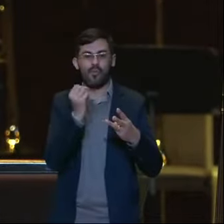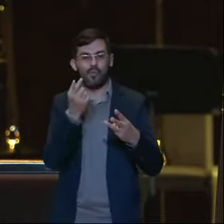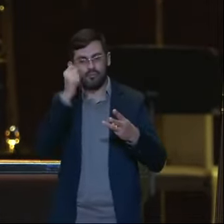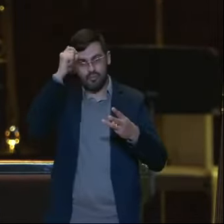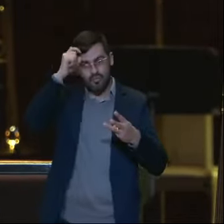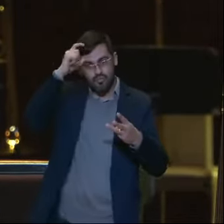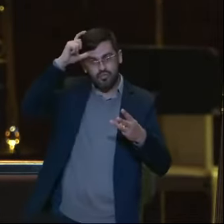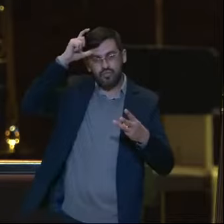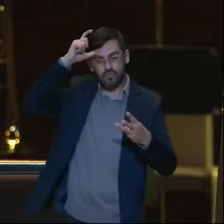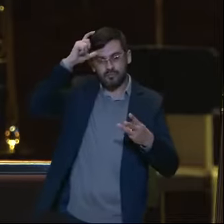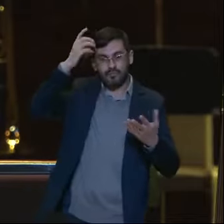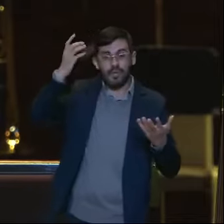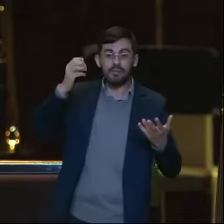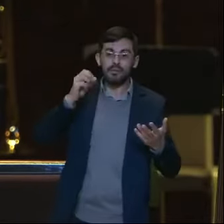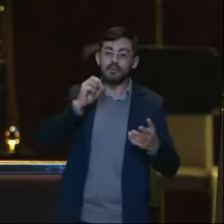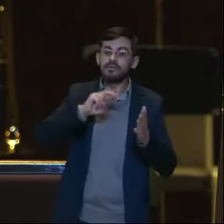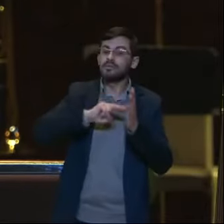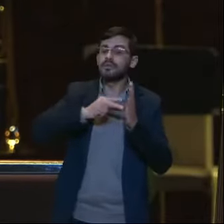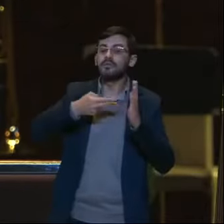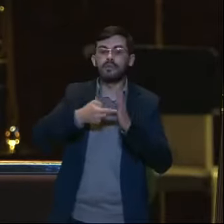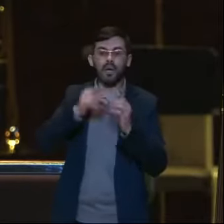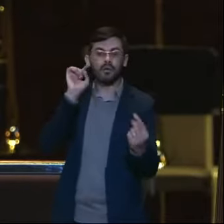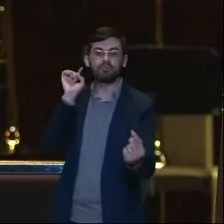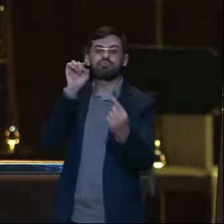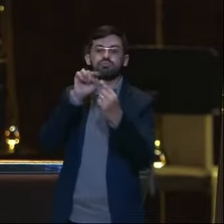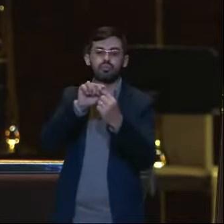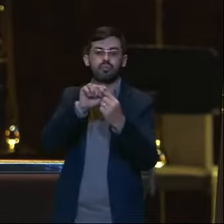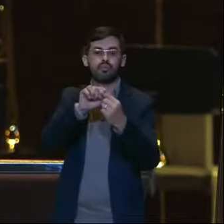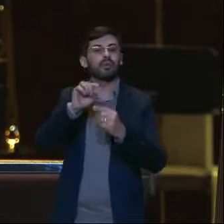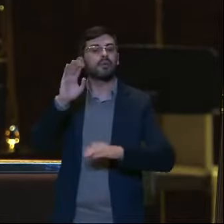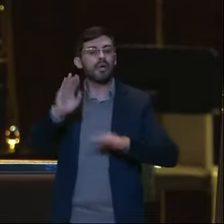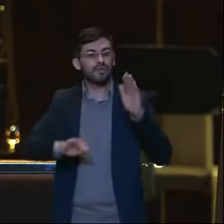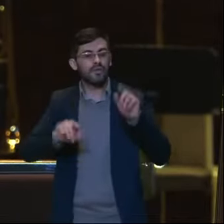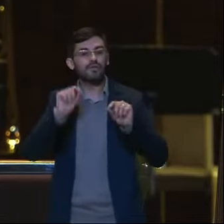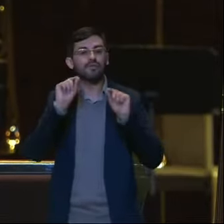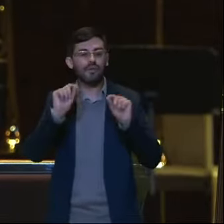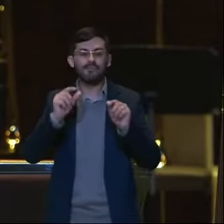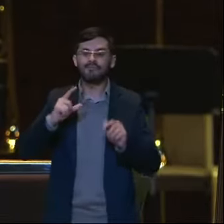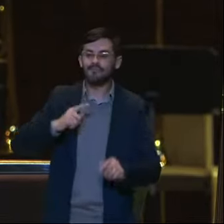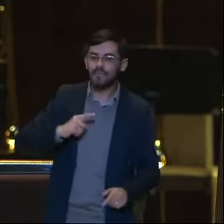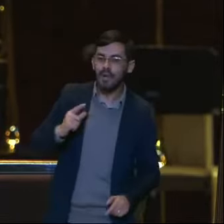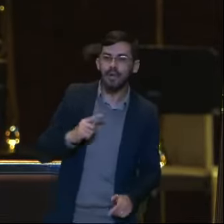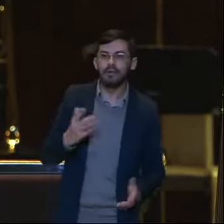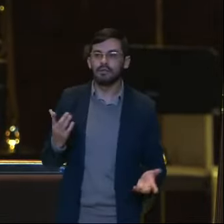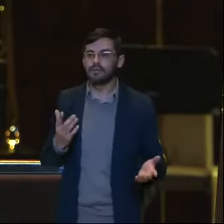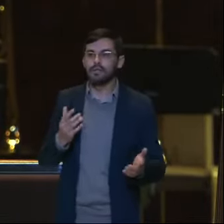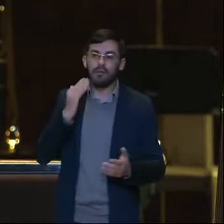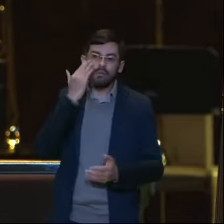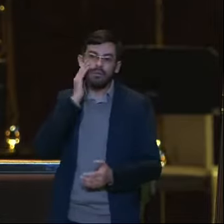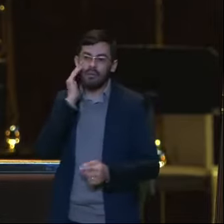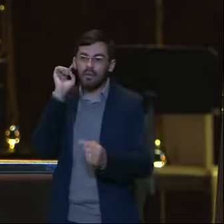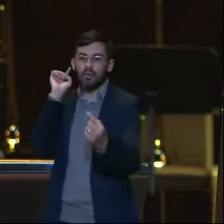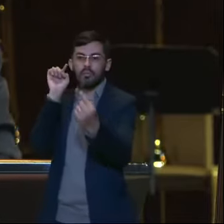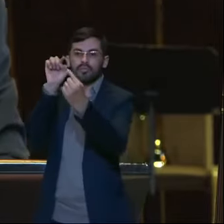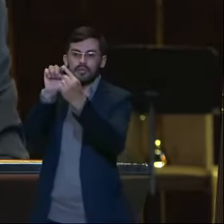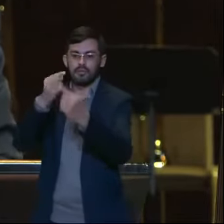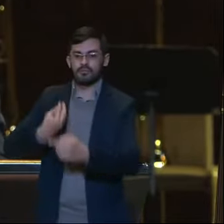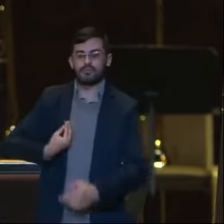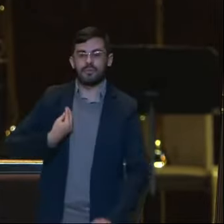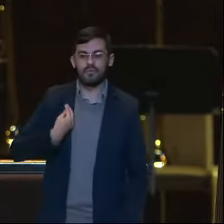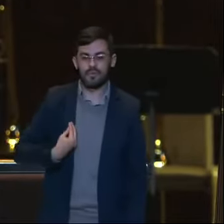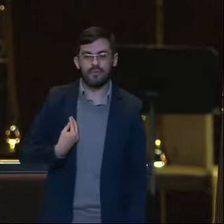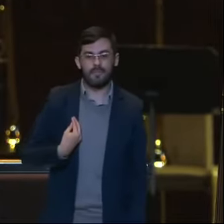Conhecimento de Deus. Significado, esse conhecimento que leva você a encontrar um significado na vida, propósito de